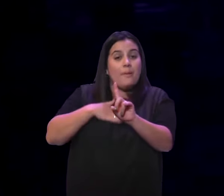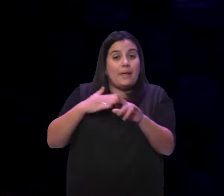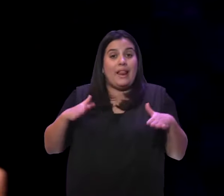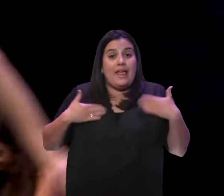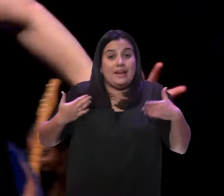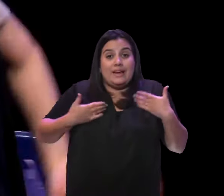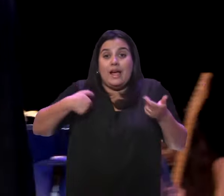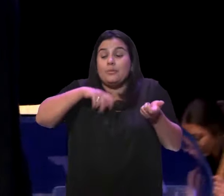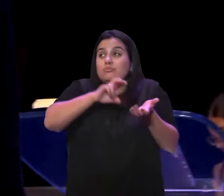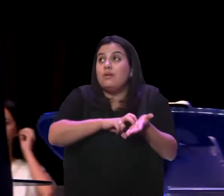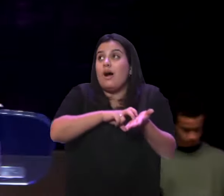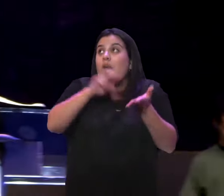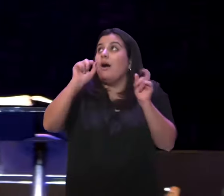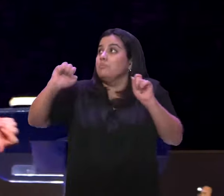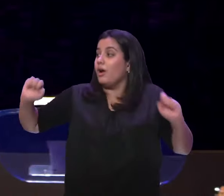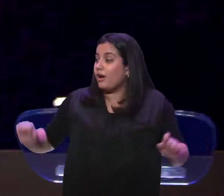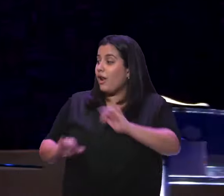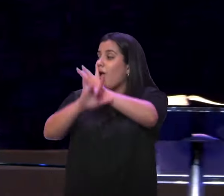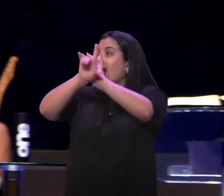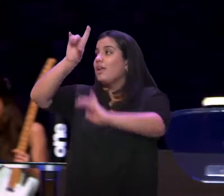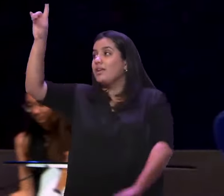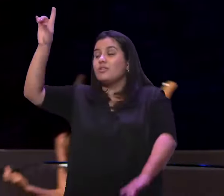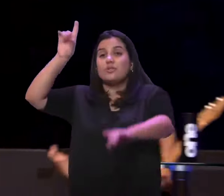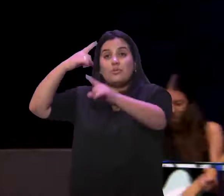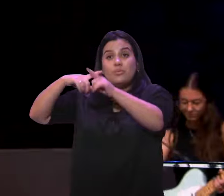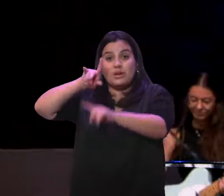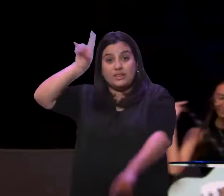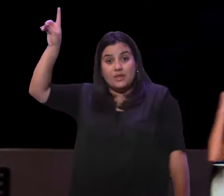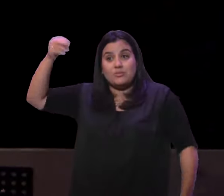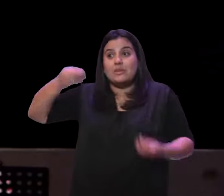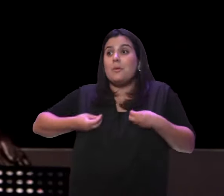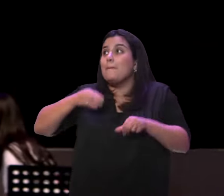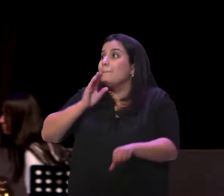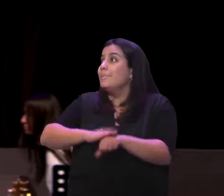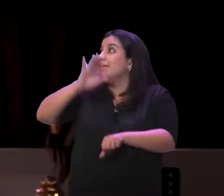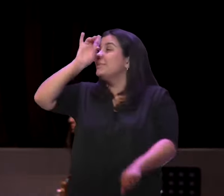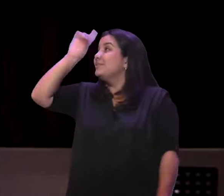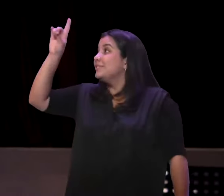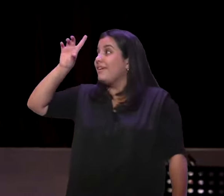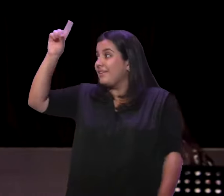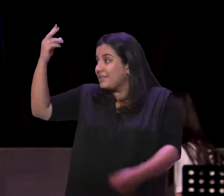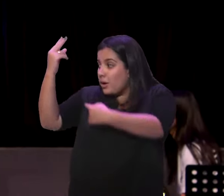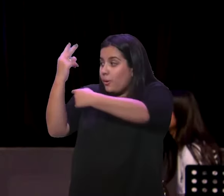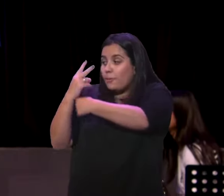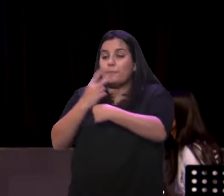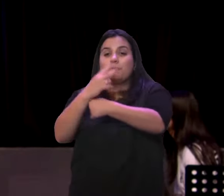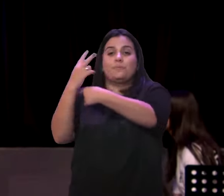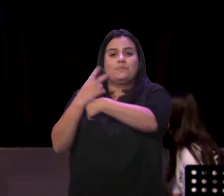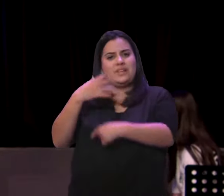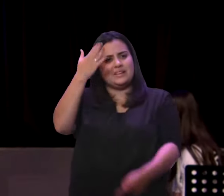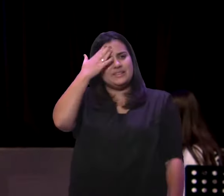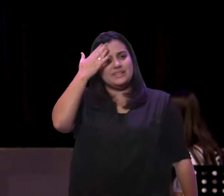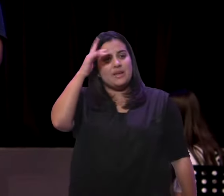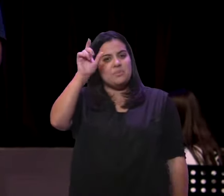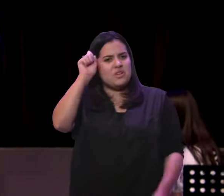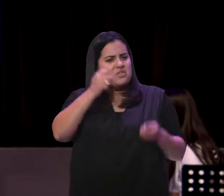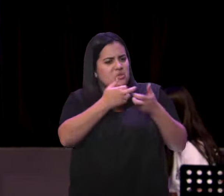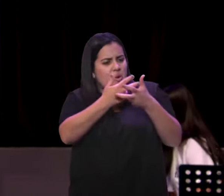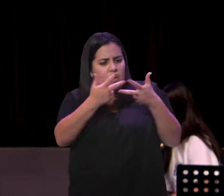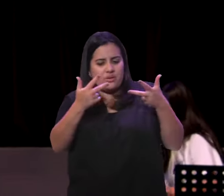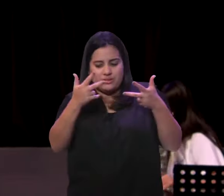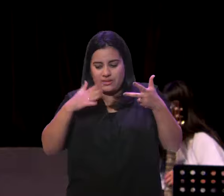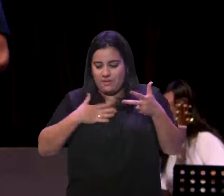as manhãs e dou glória a Deus, porque Ele me deu mais um dia, Ele cuida de mim, Ele sabe os meus fios de cabelo contado,